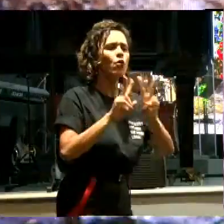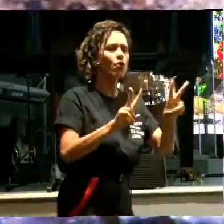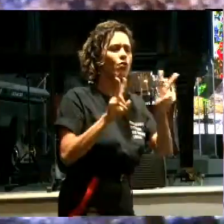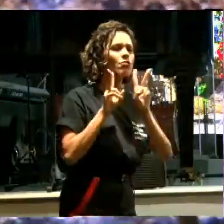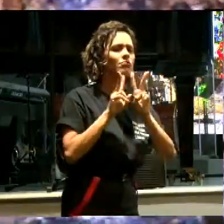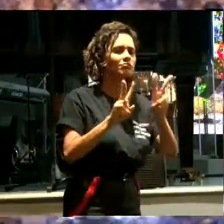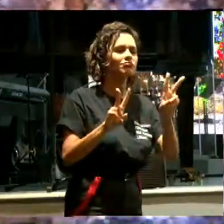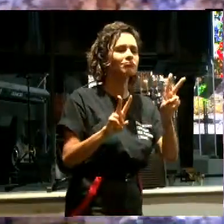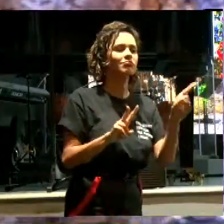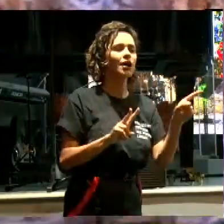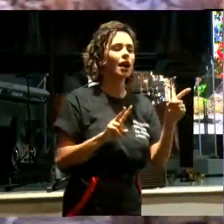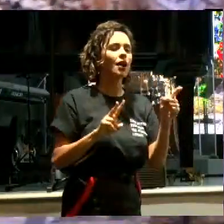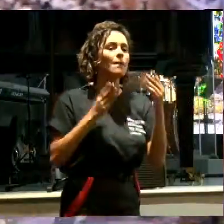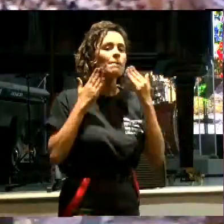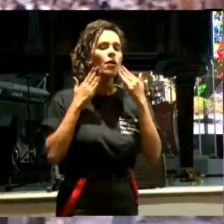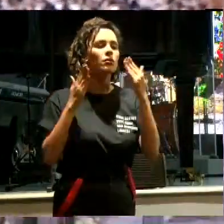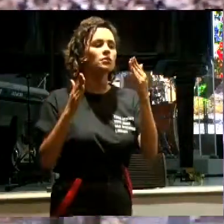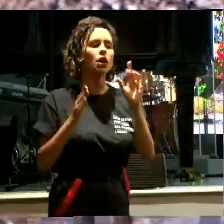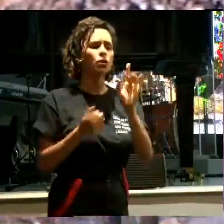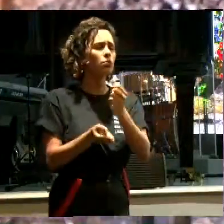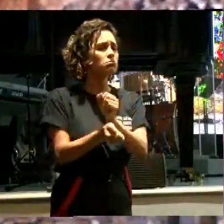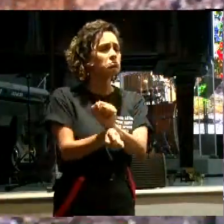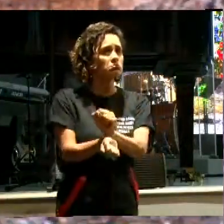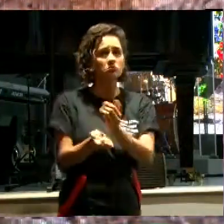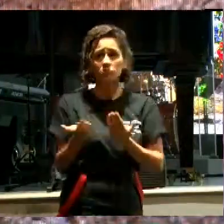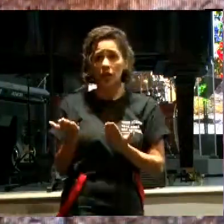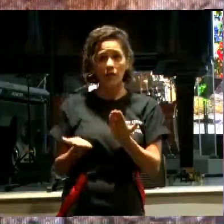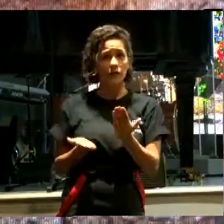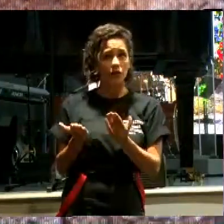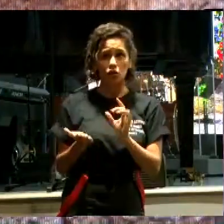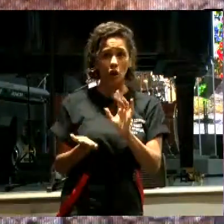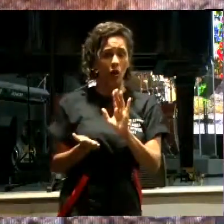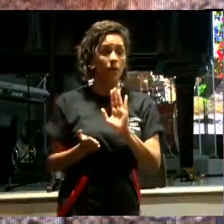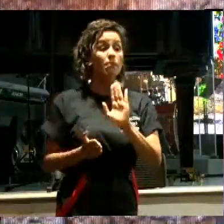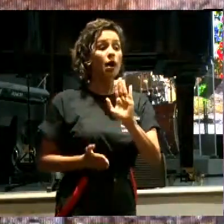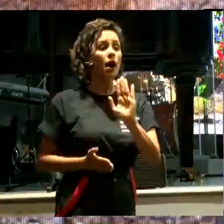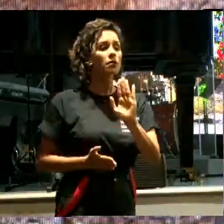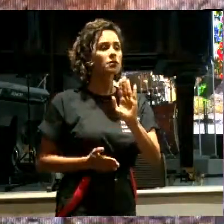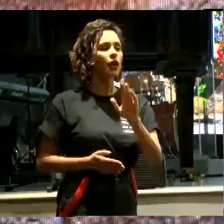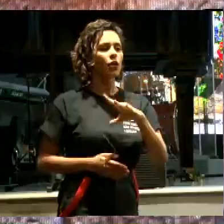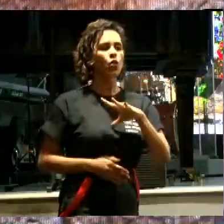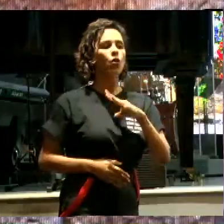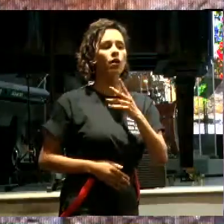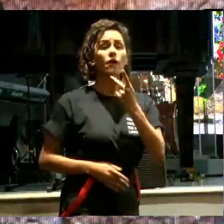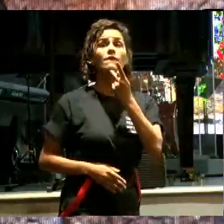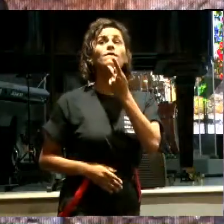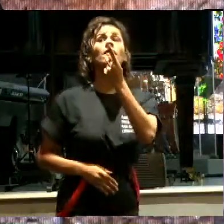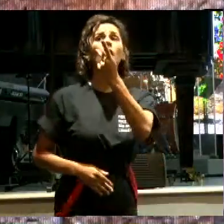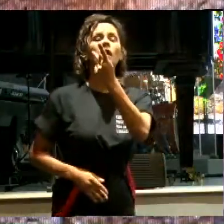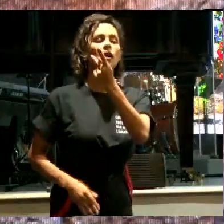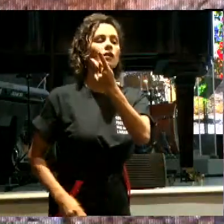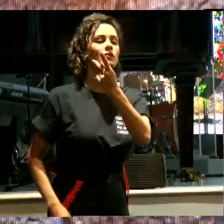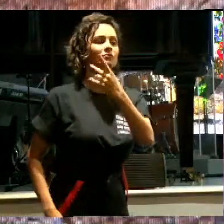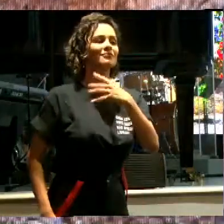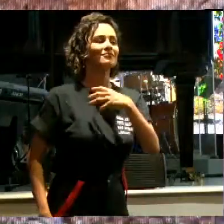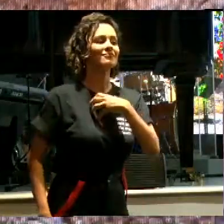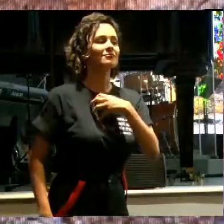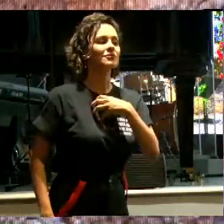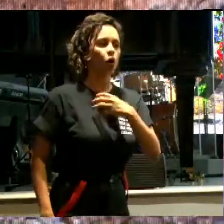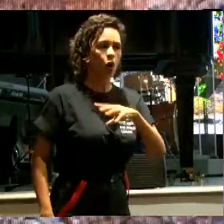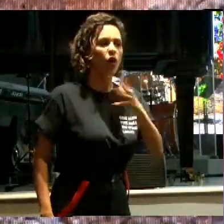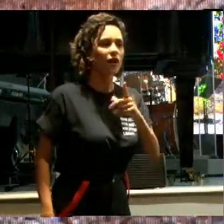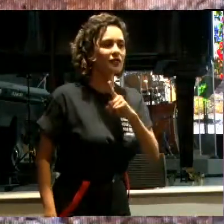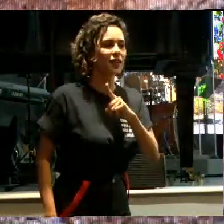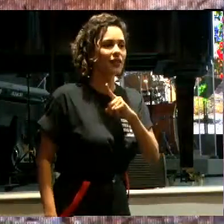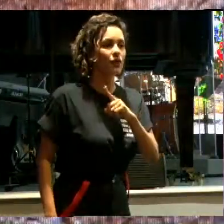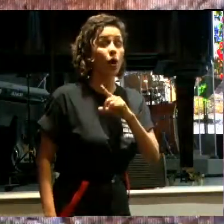simplesmente para servir. Mas aquela menina, ela ousou a dizer, Ah, se o meu Senhor